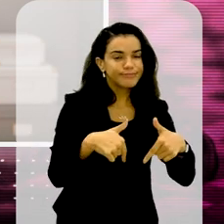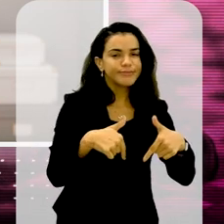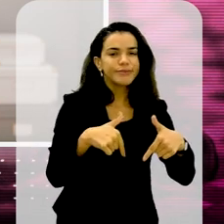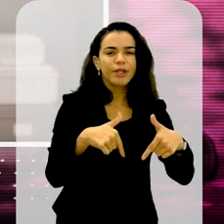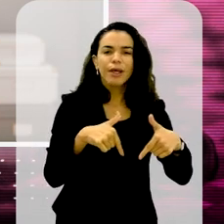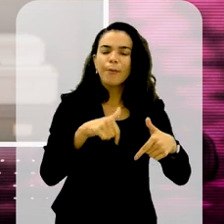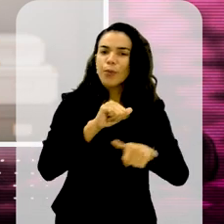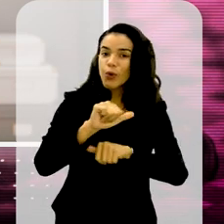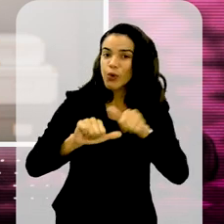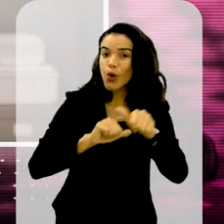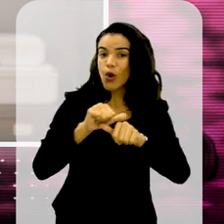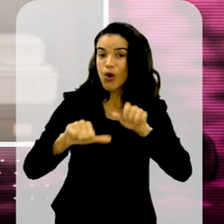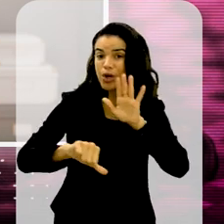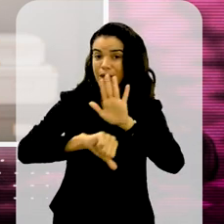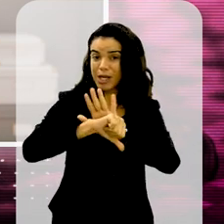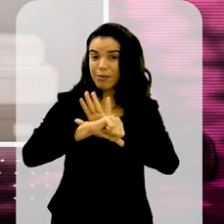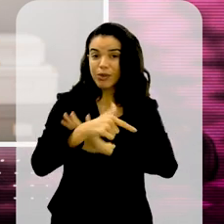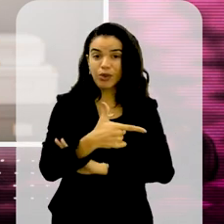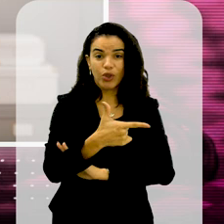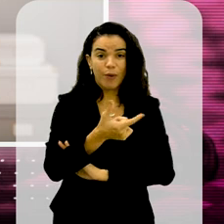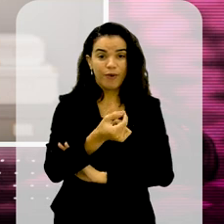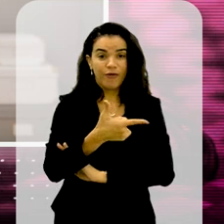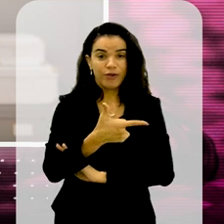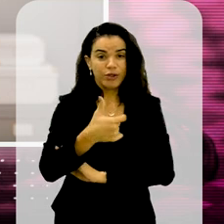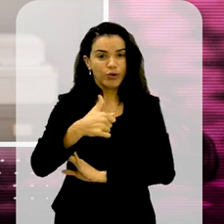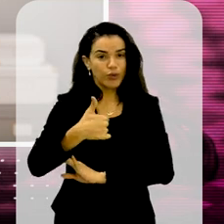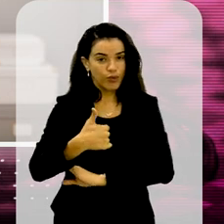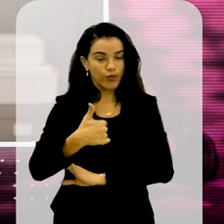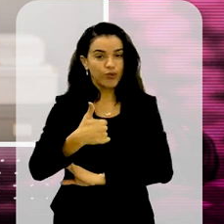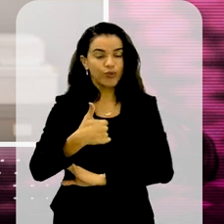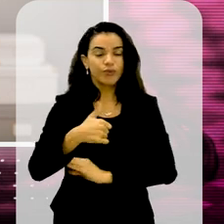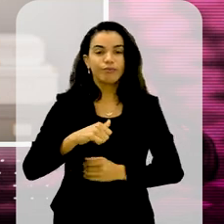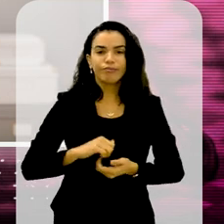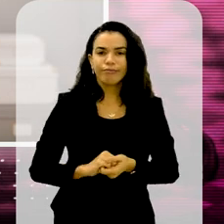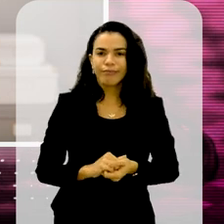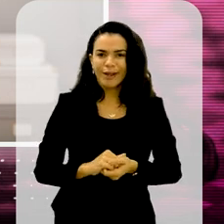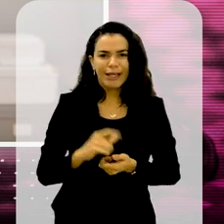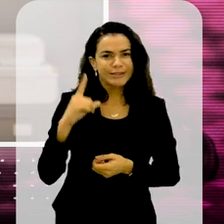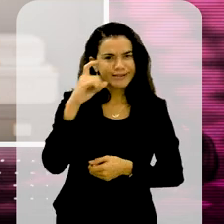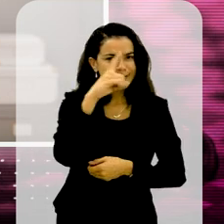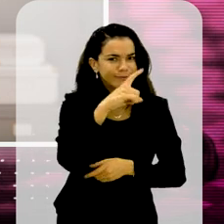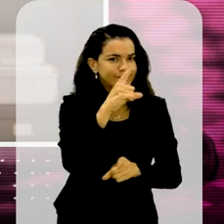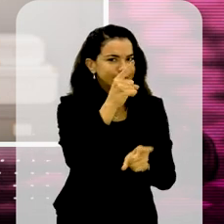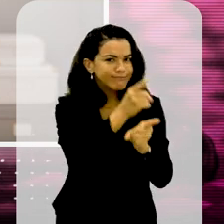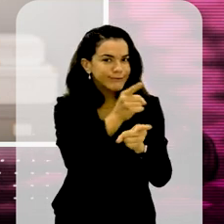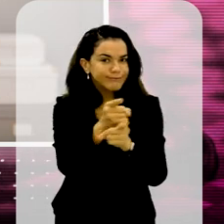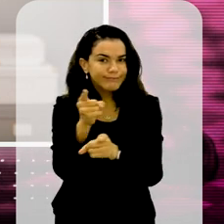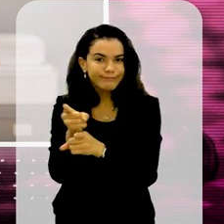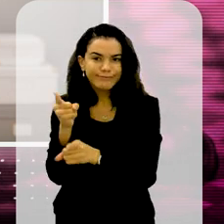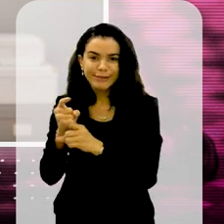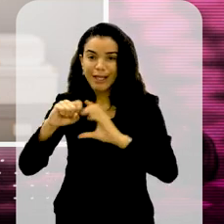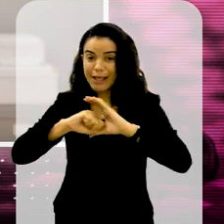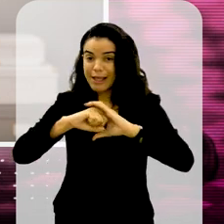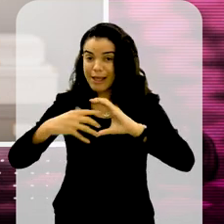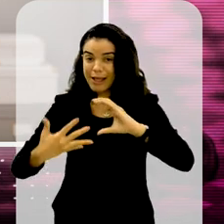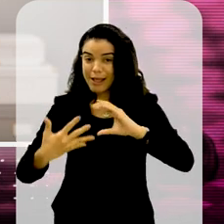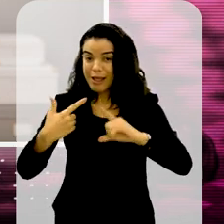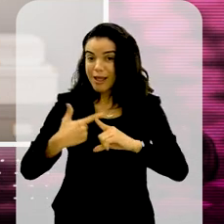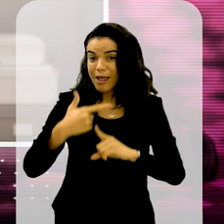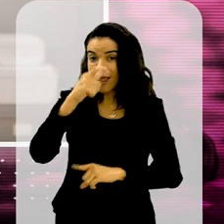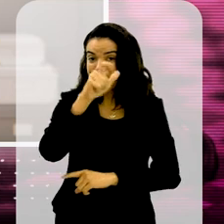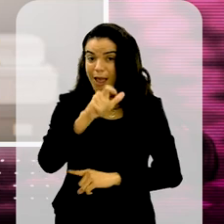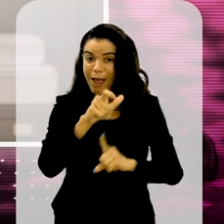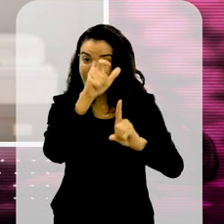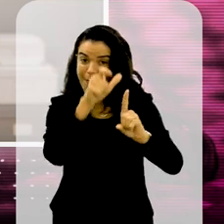se tornou crime em 2021 e pode ser difícil reconhecer suas características, principalmente quando o autor